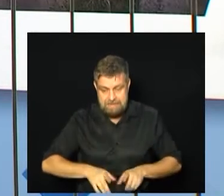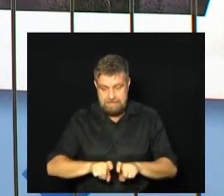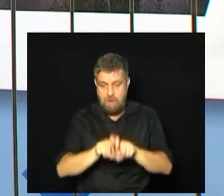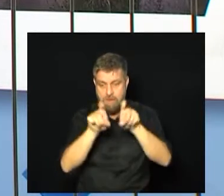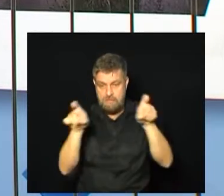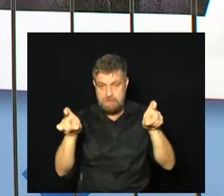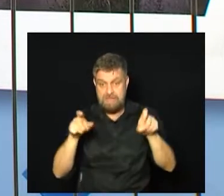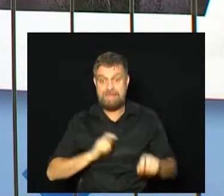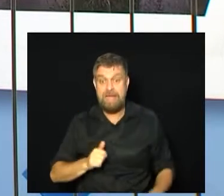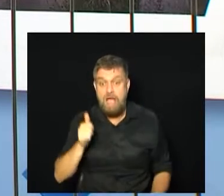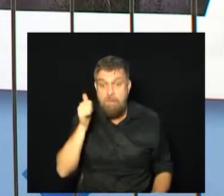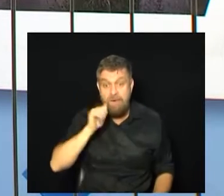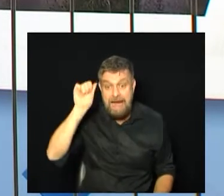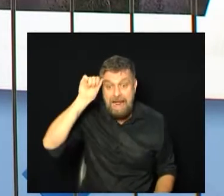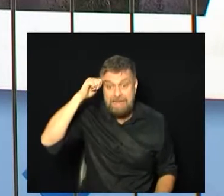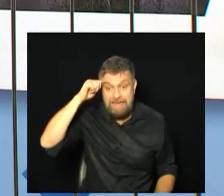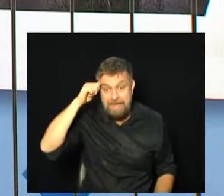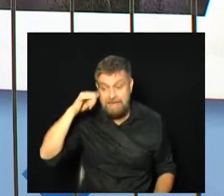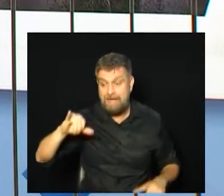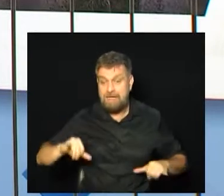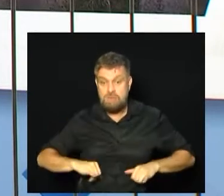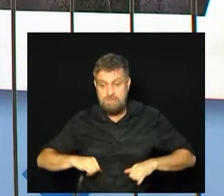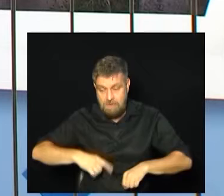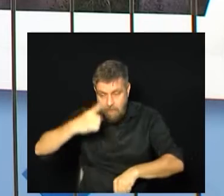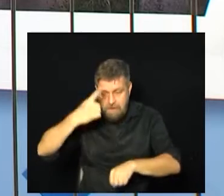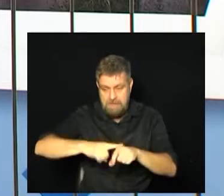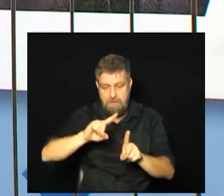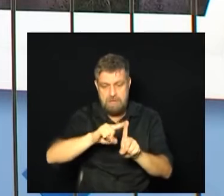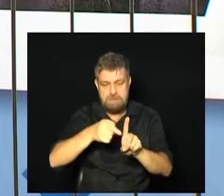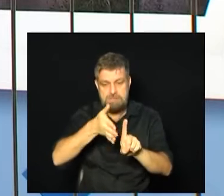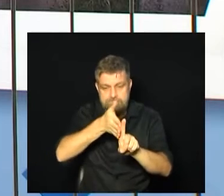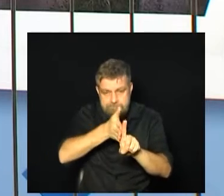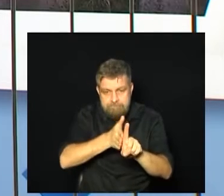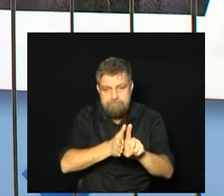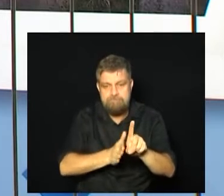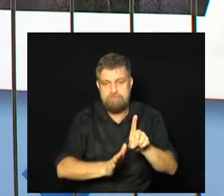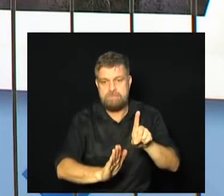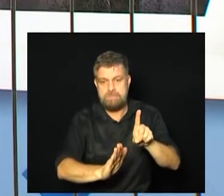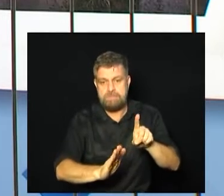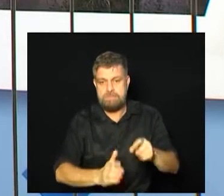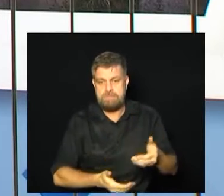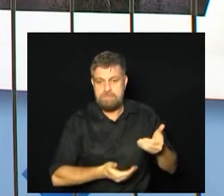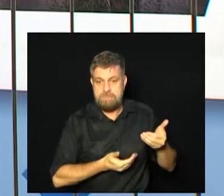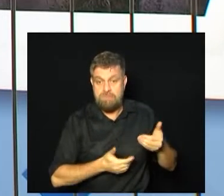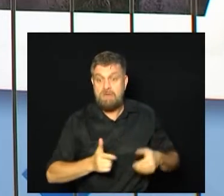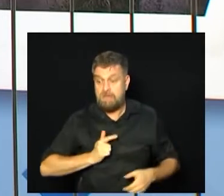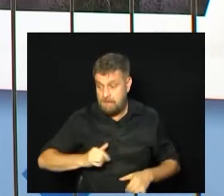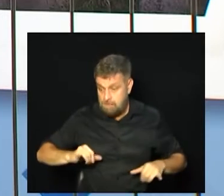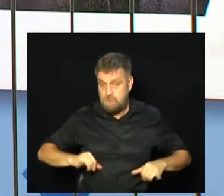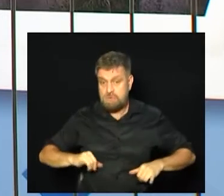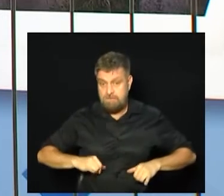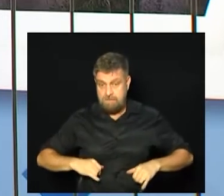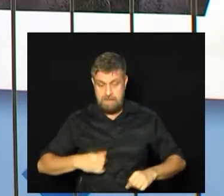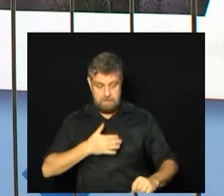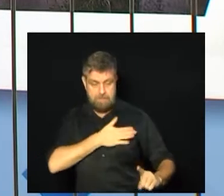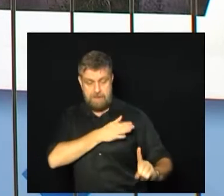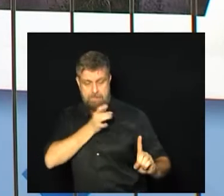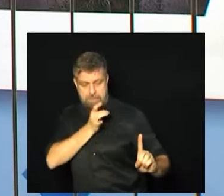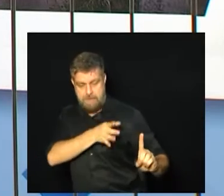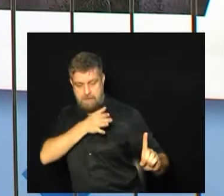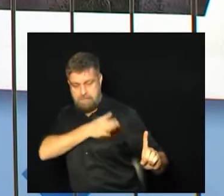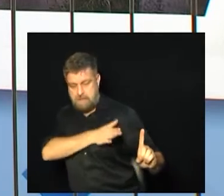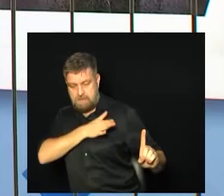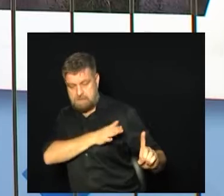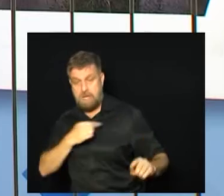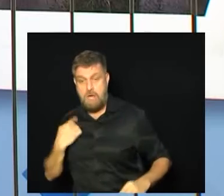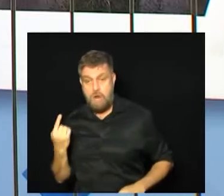esse ano também para ser discutido, quando a gente ainda estava no modo remoto. Então, todos esses racismos, né, todas essas formas de racismo, a gente tem